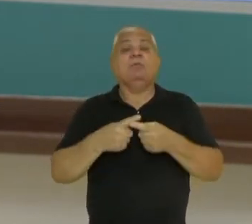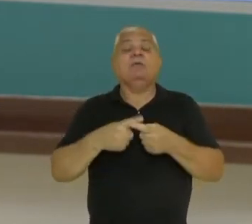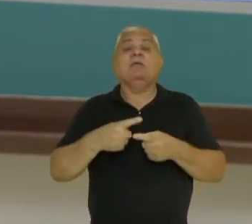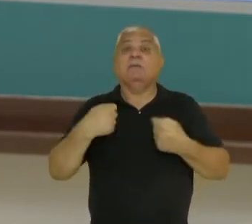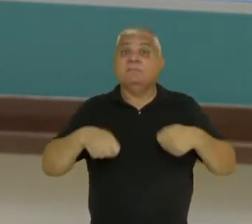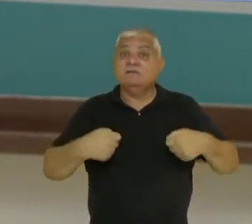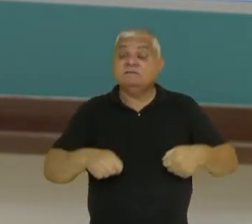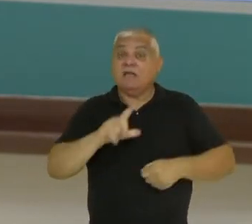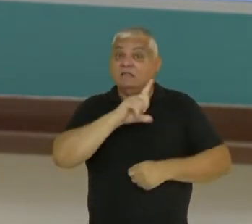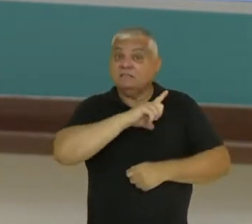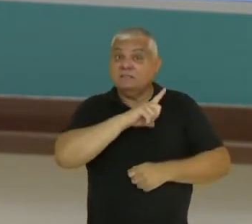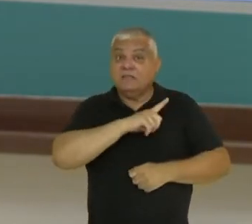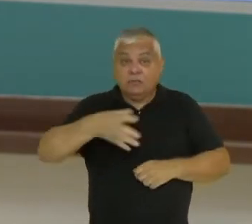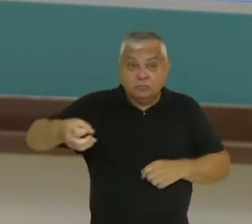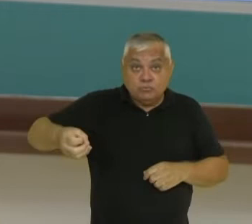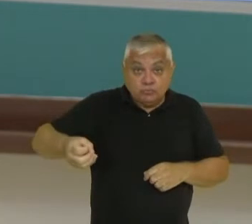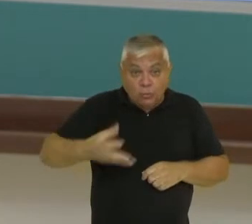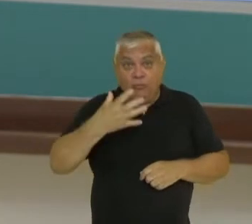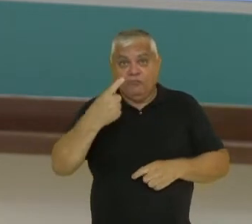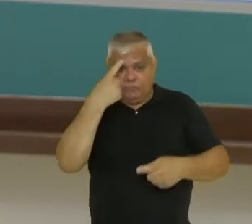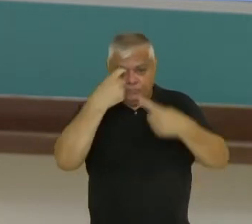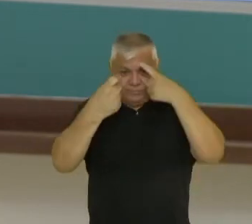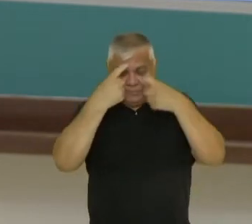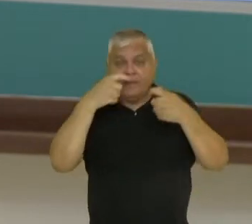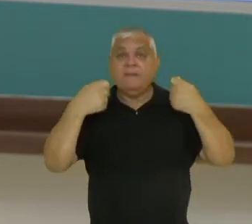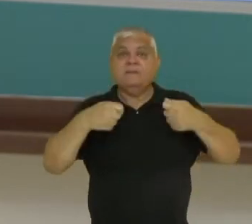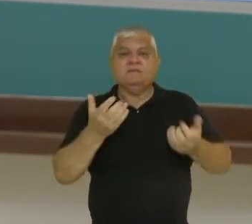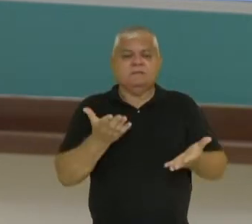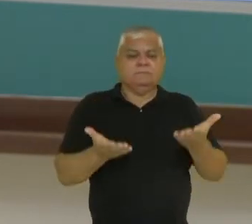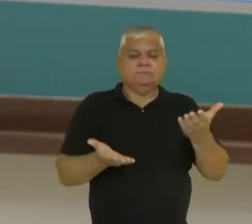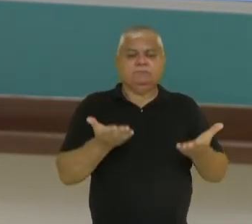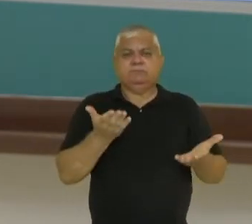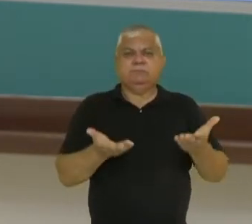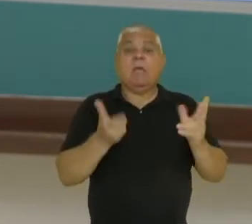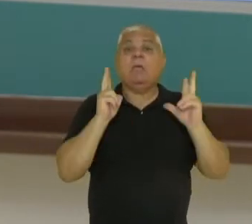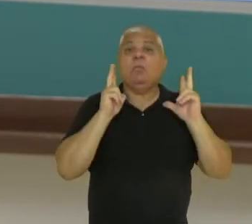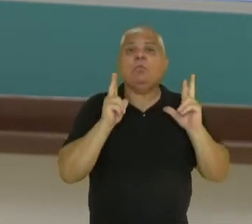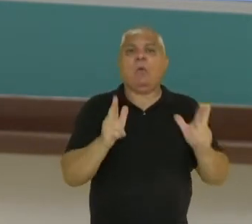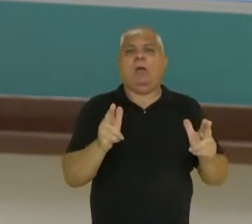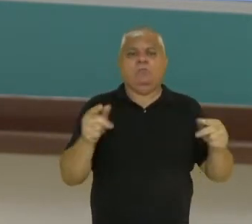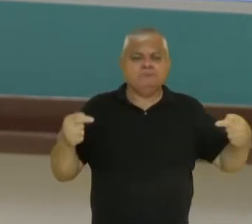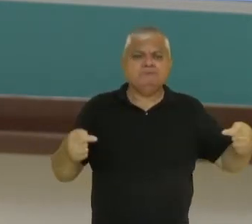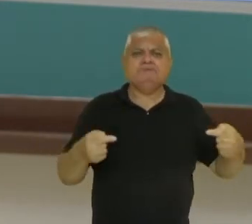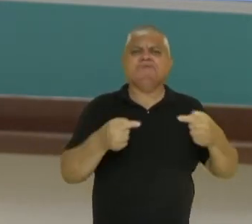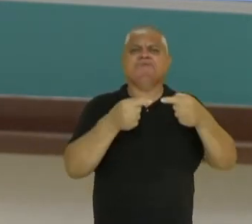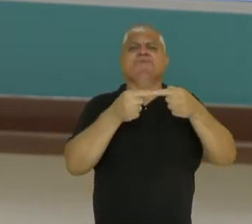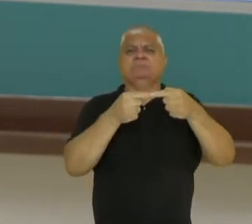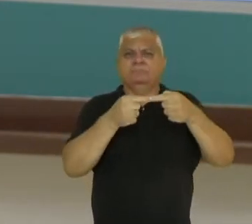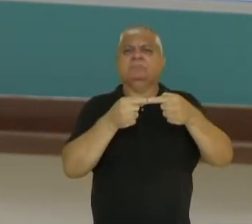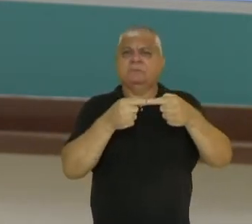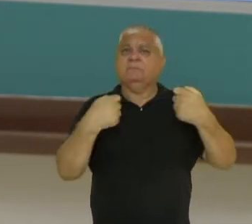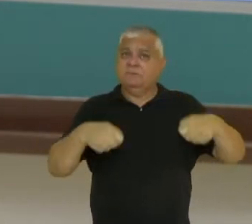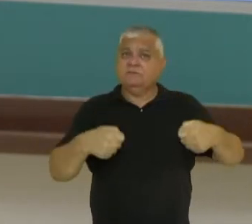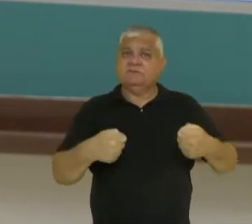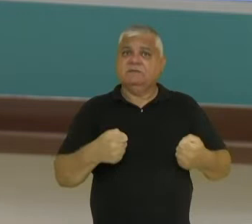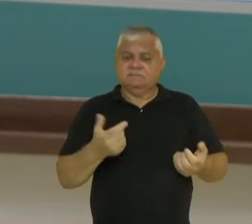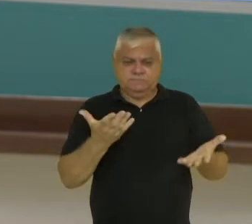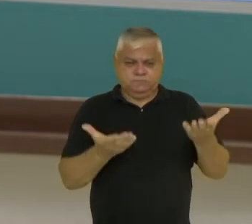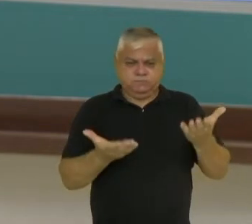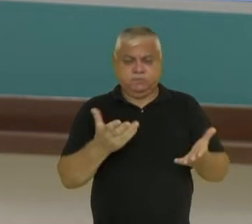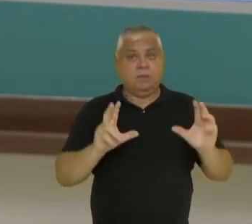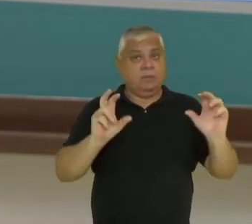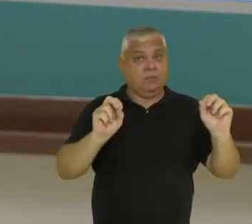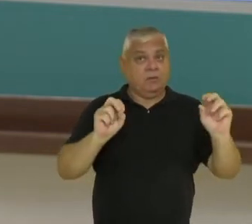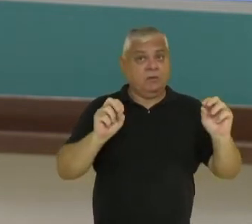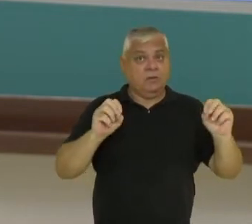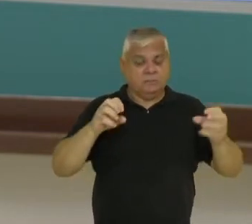você ter uma nova substância, você tem que manter uma proporção adequada entre o que você está usando para formar essa